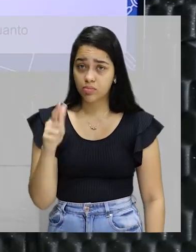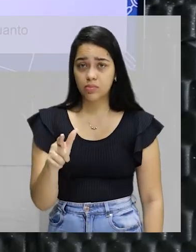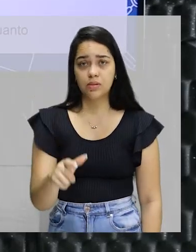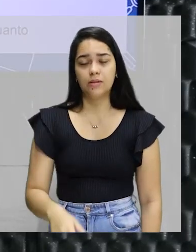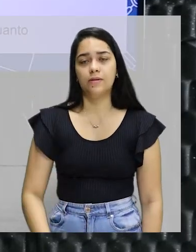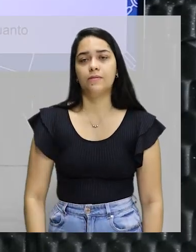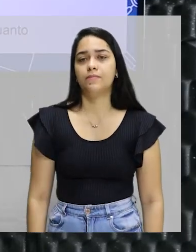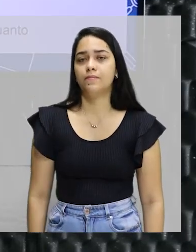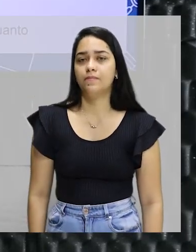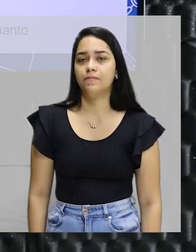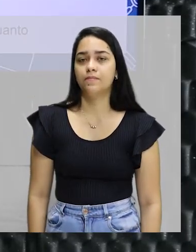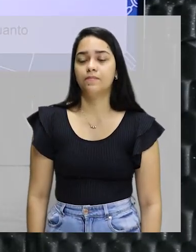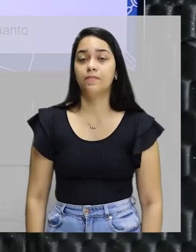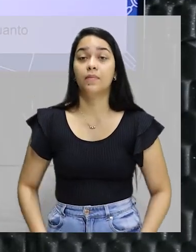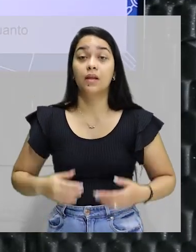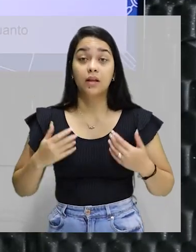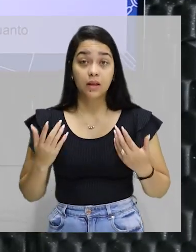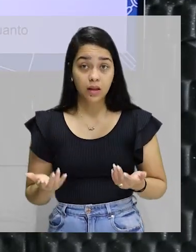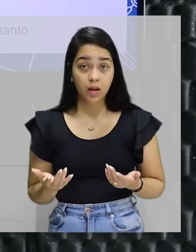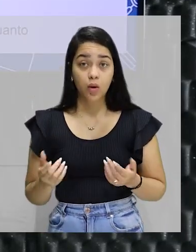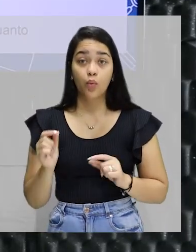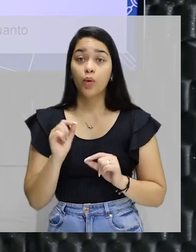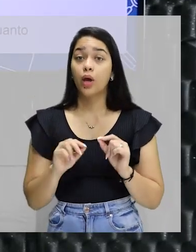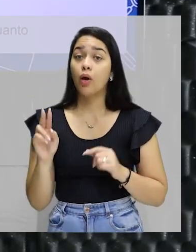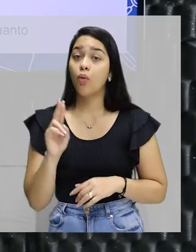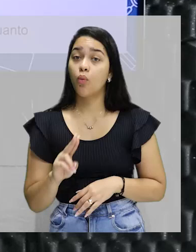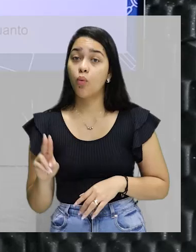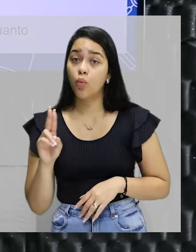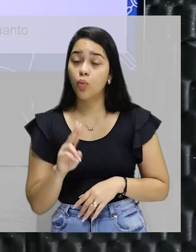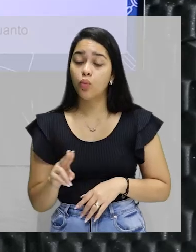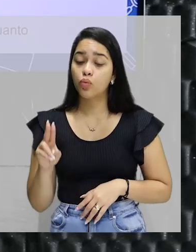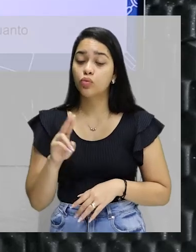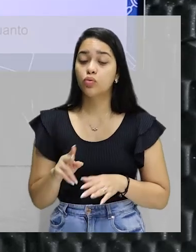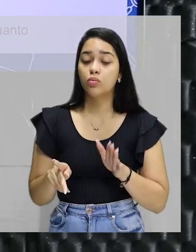gases. Então, o uso da